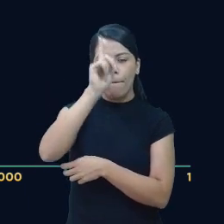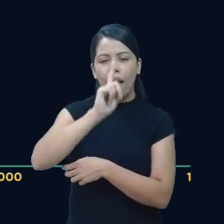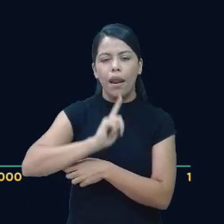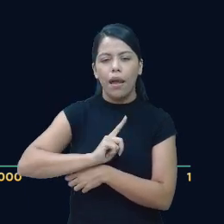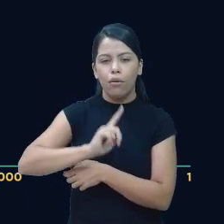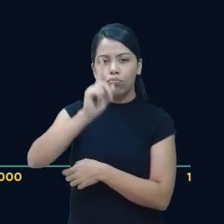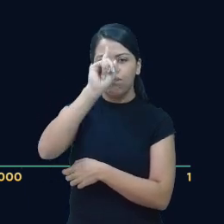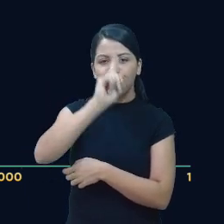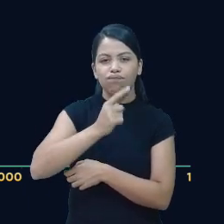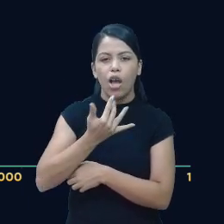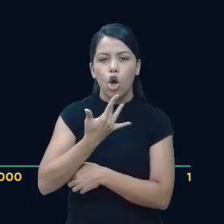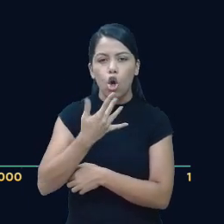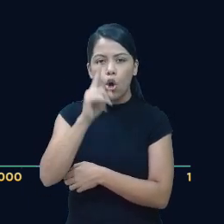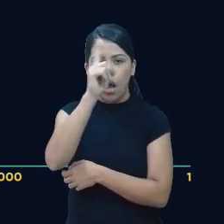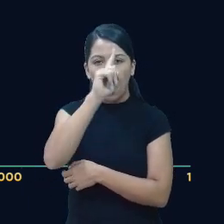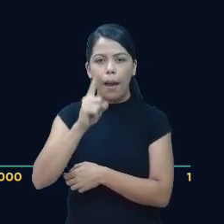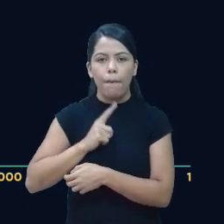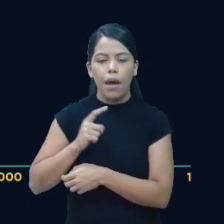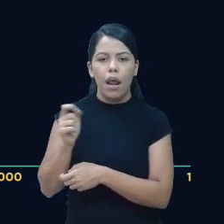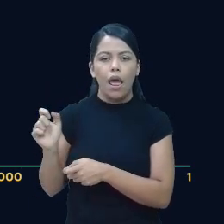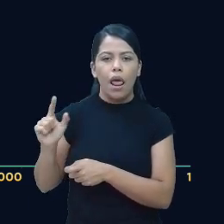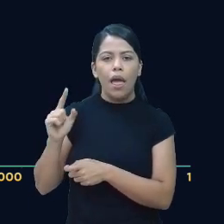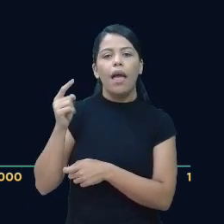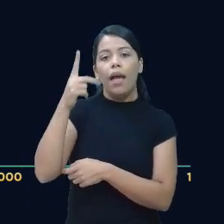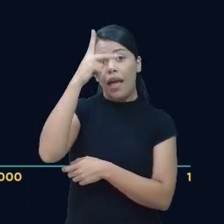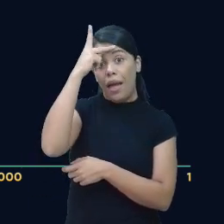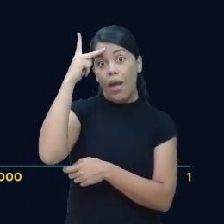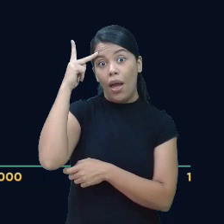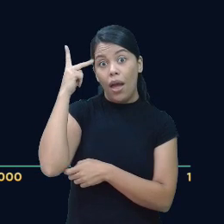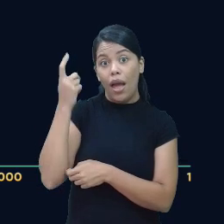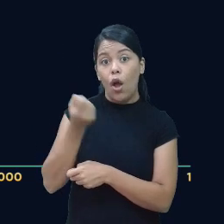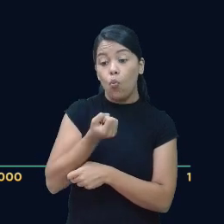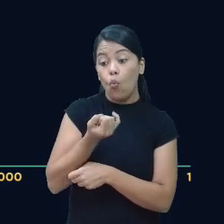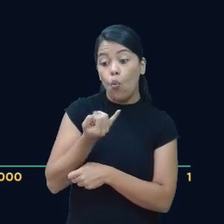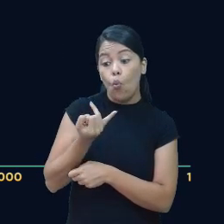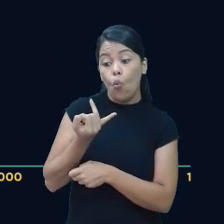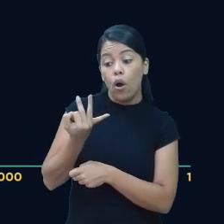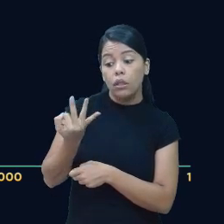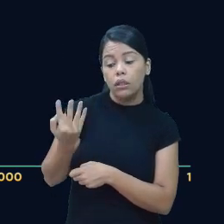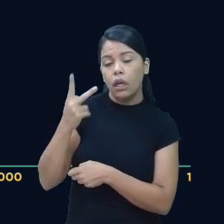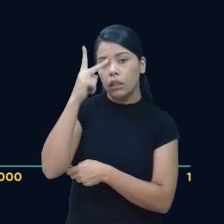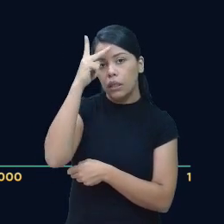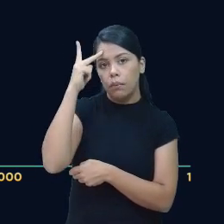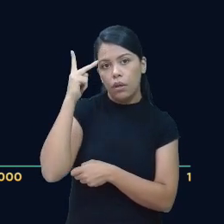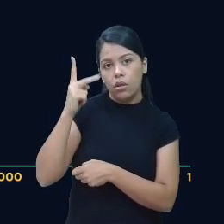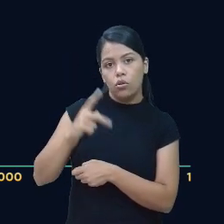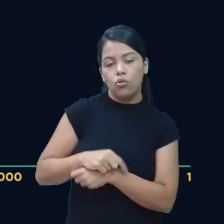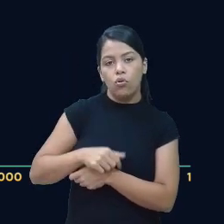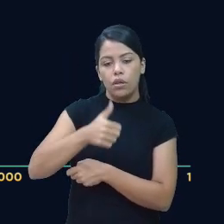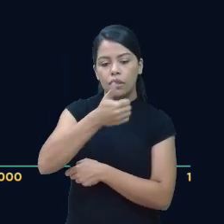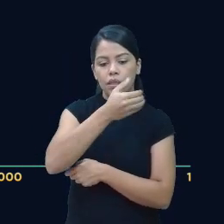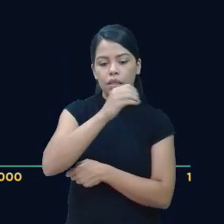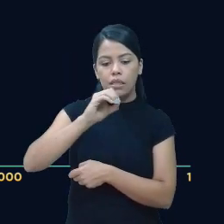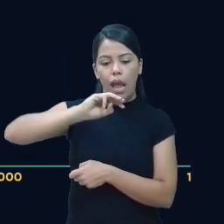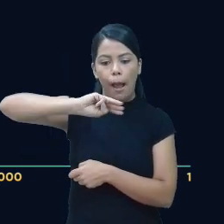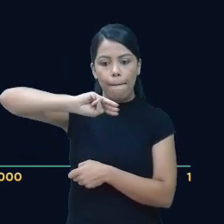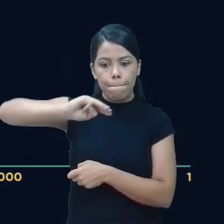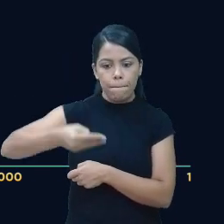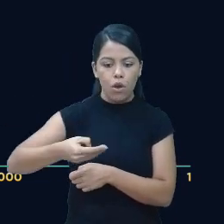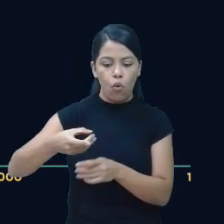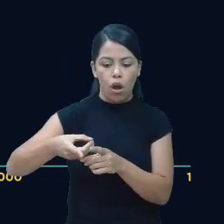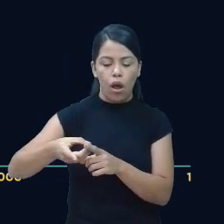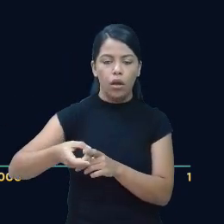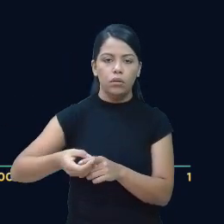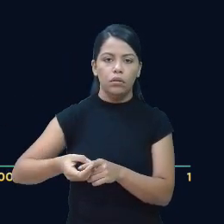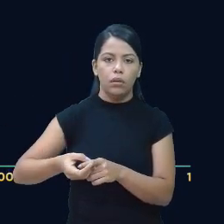ou menos assim a distribuição dessas pessoas quando você tem, por exemplo, 100.000 anos antes do ano 1, o ano 1 que ele